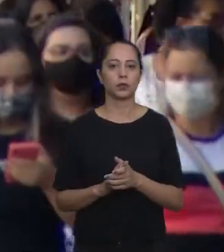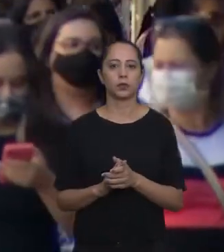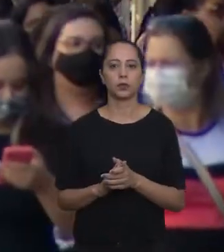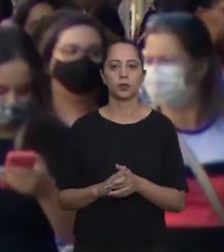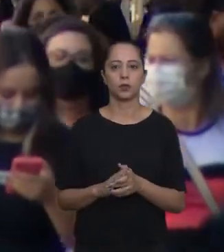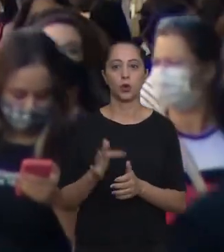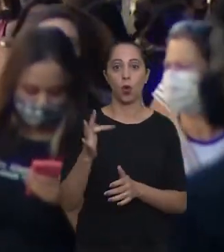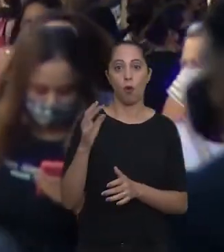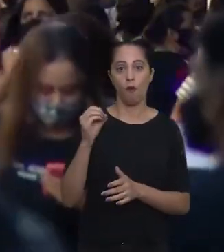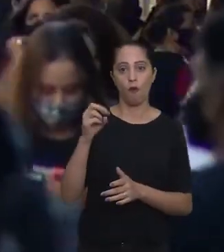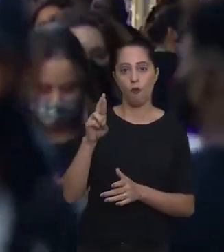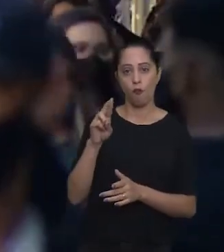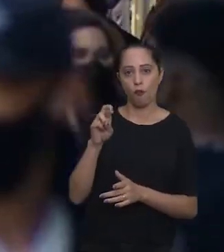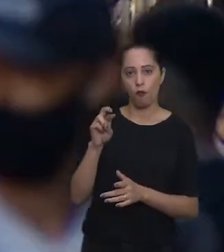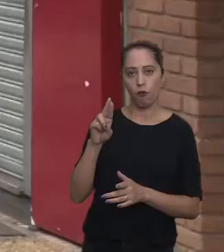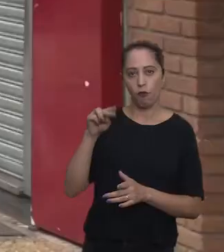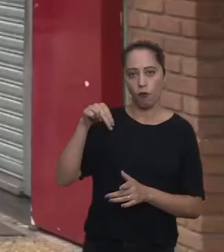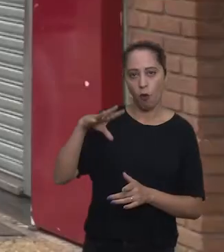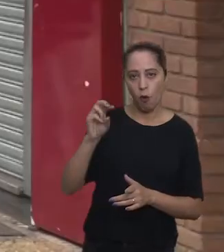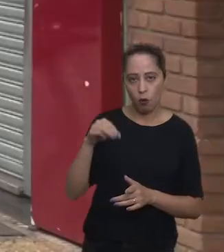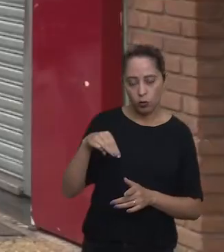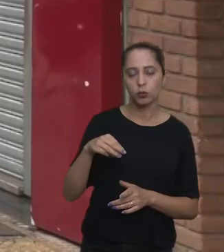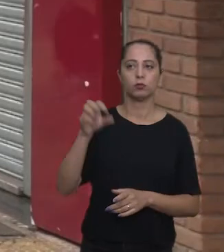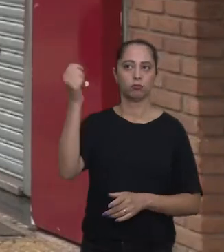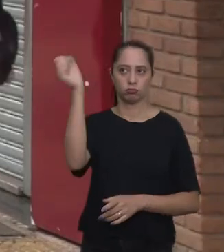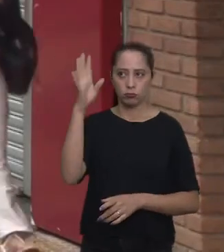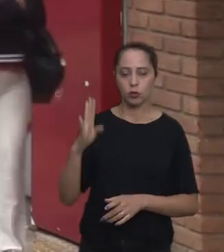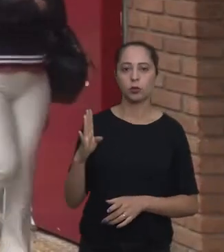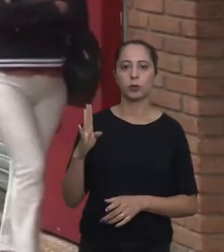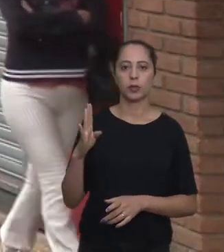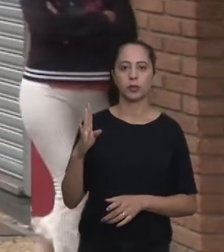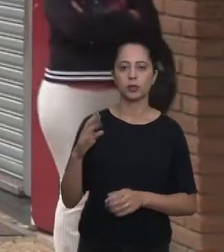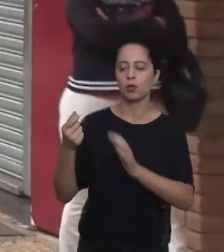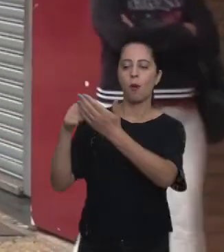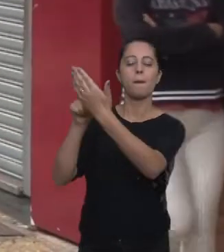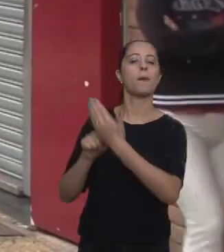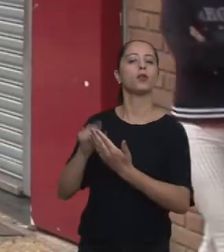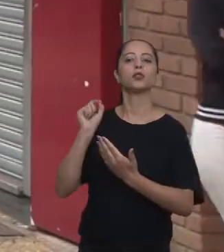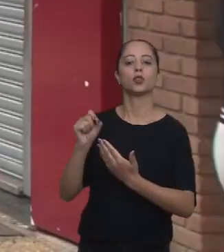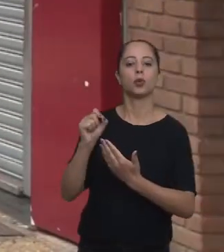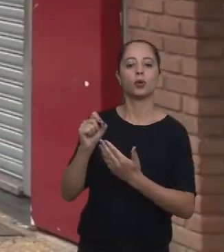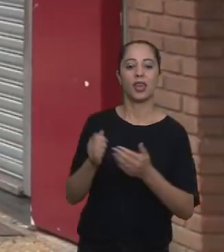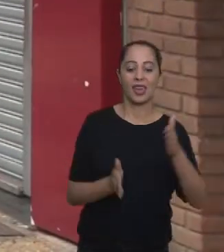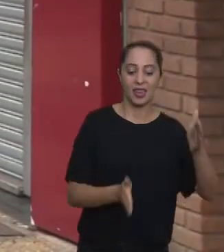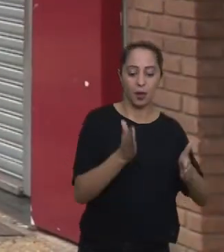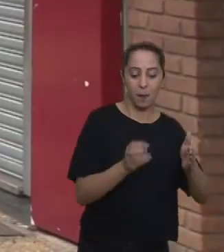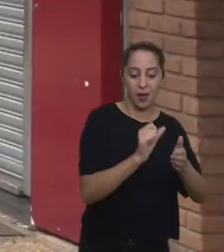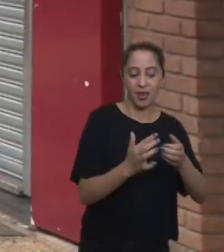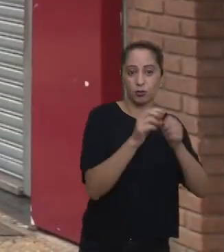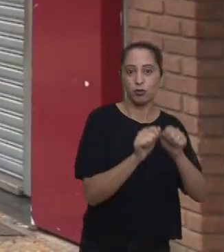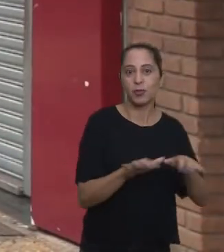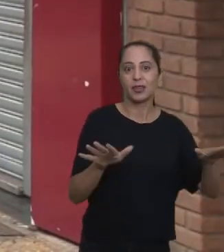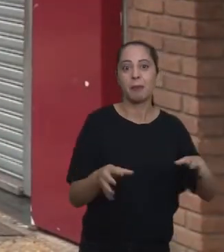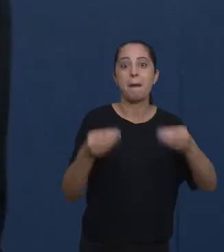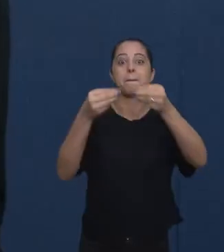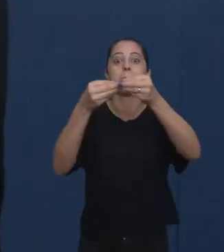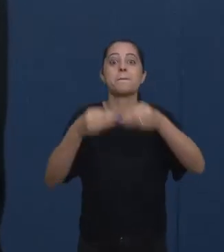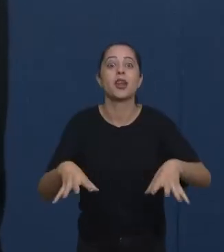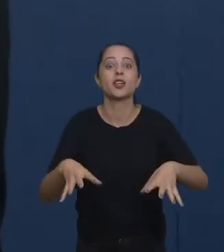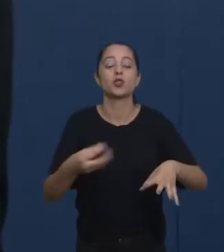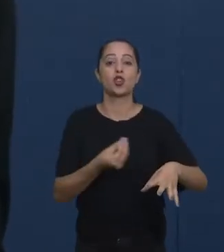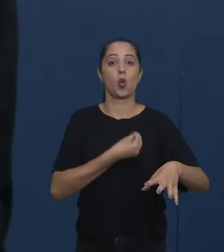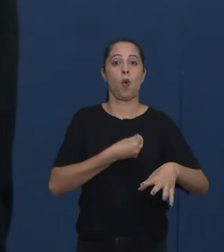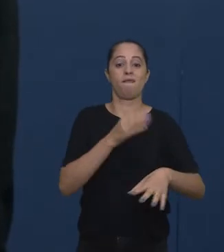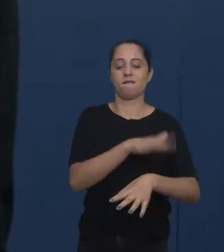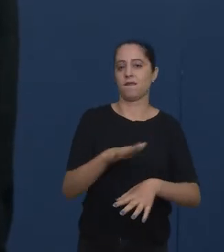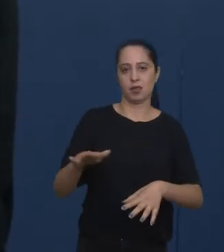e Erradicação do Trabalho Infantil, a crise provocada pela pandemia agravou a situação das crianças pelo Brasil, o que